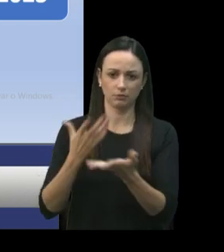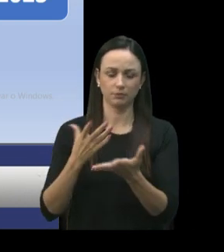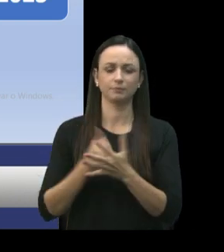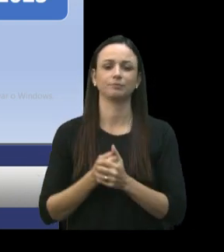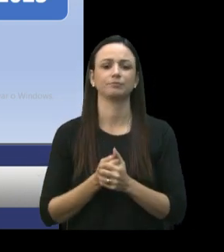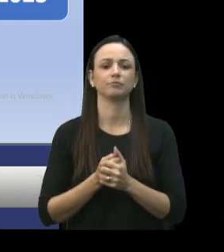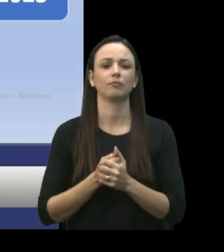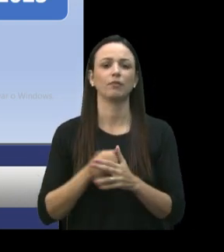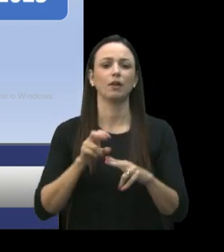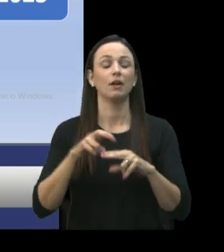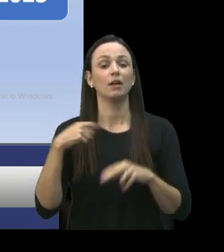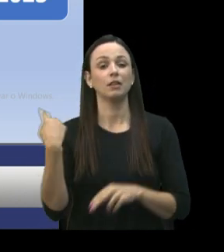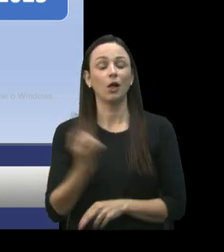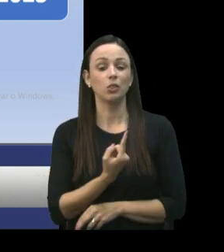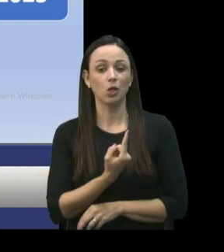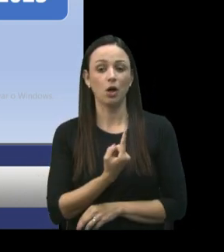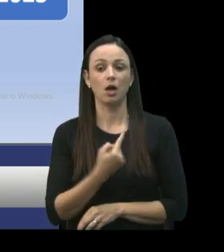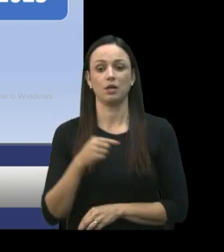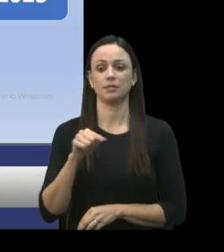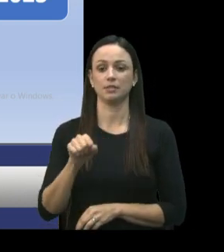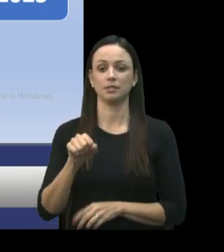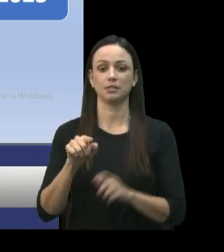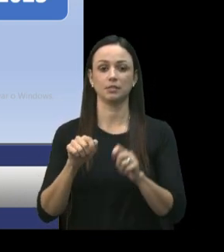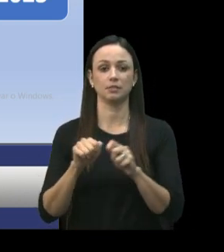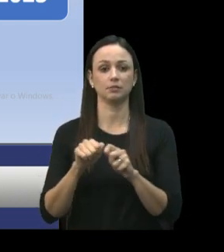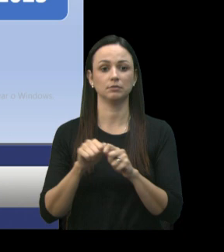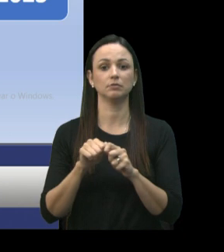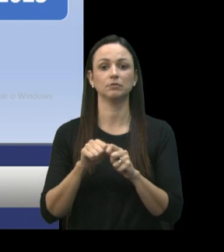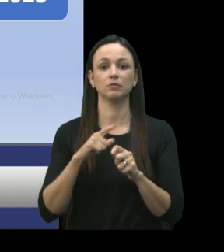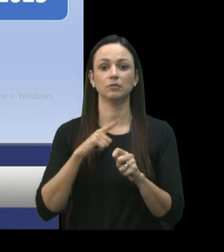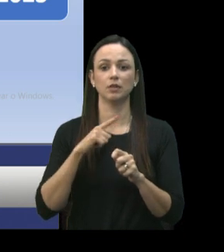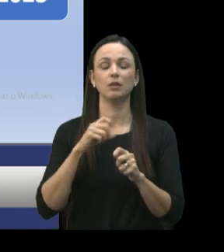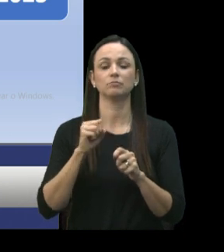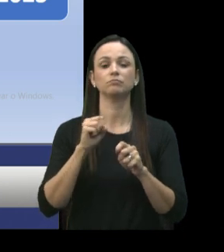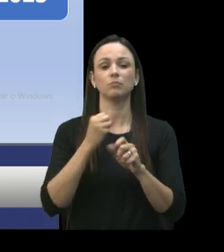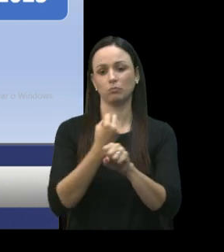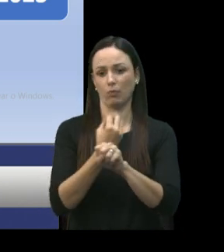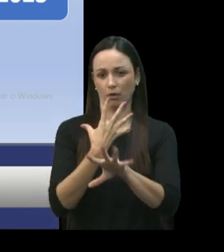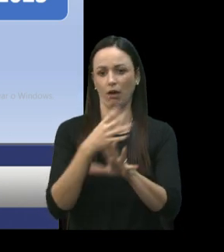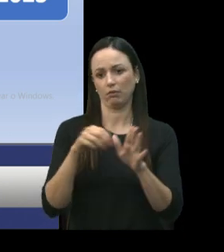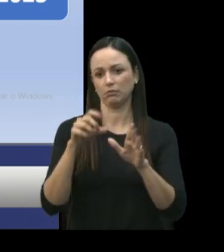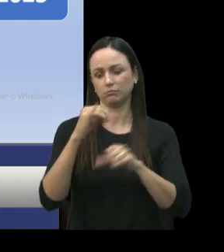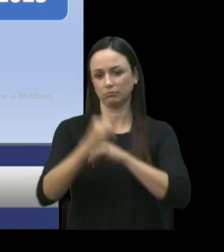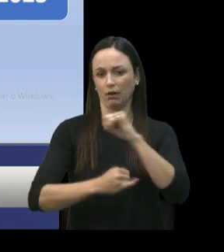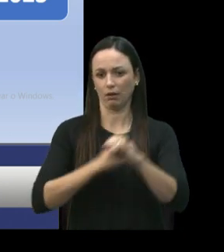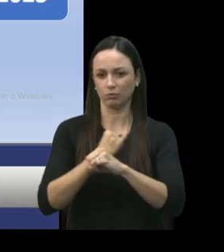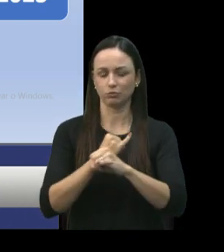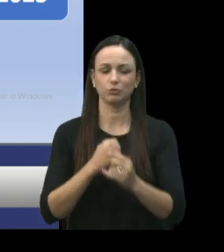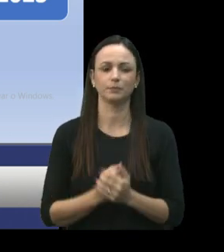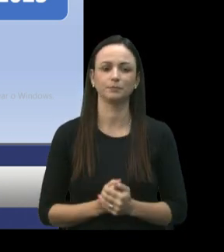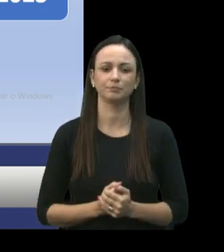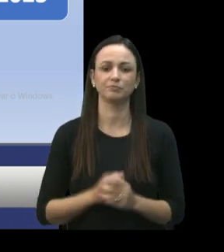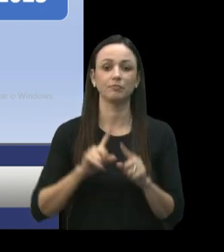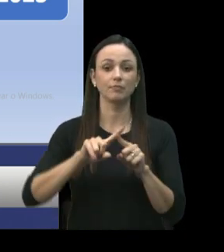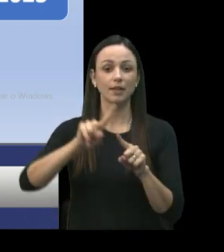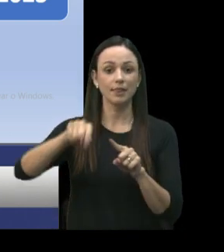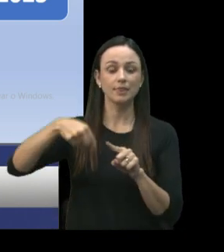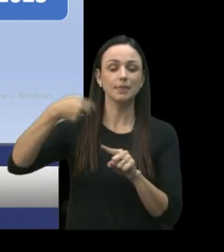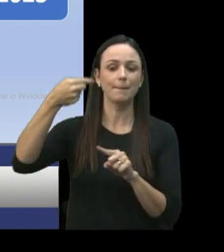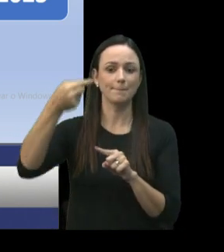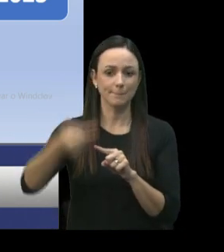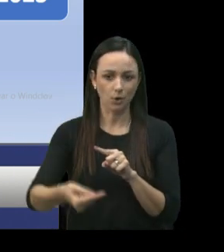relação a isso, e funcionou no modelo online. Depois, posteriormente,